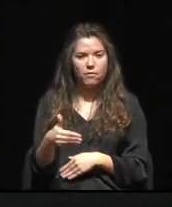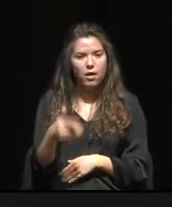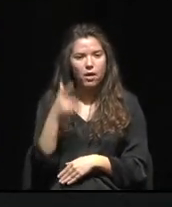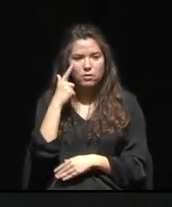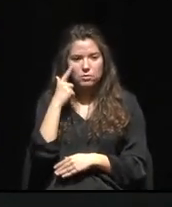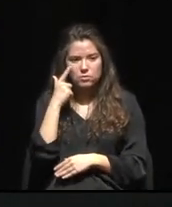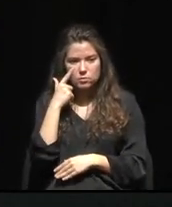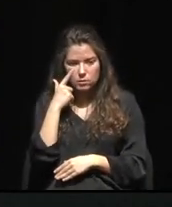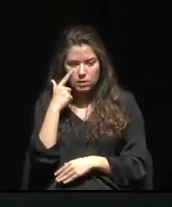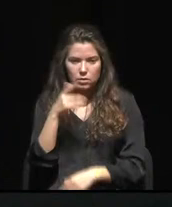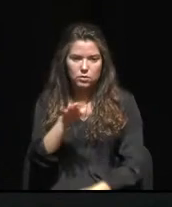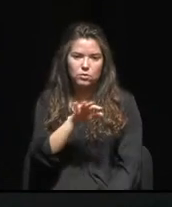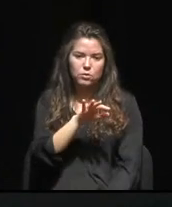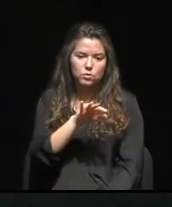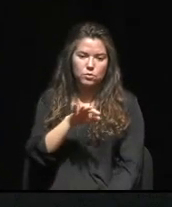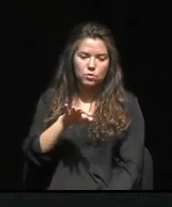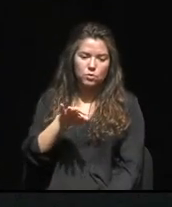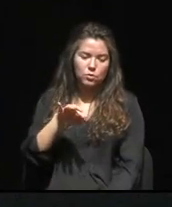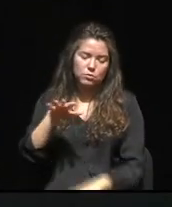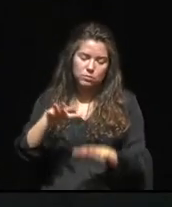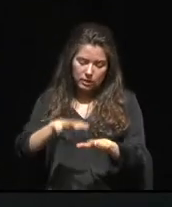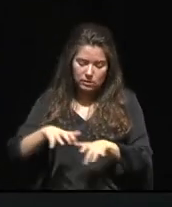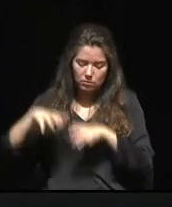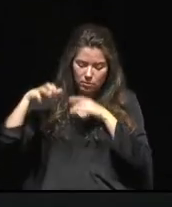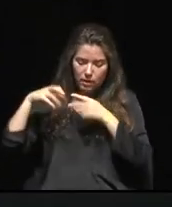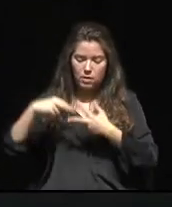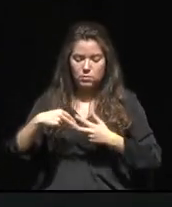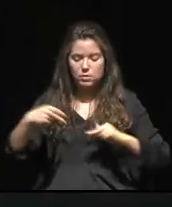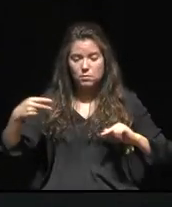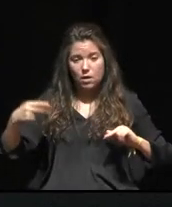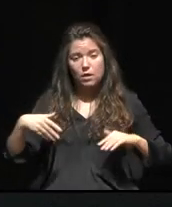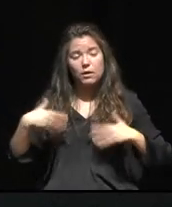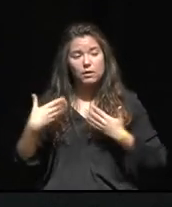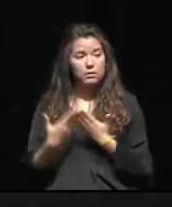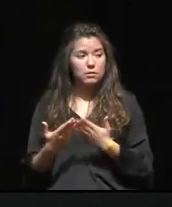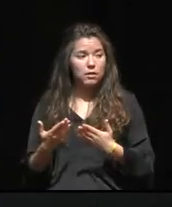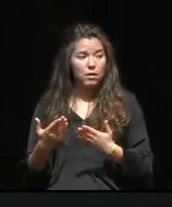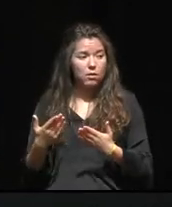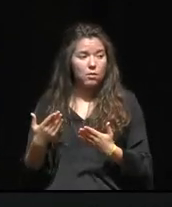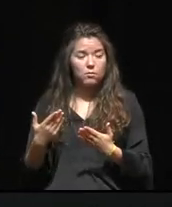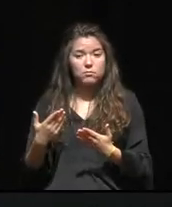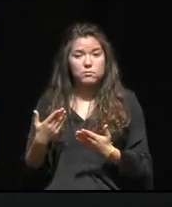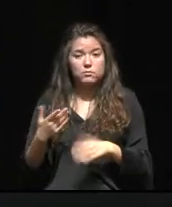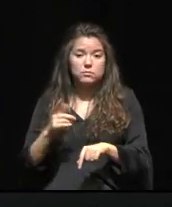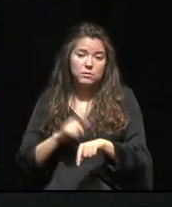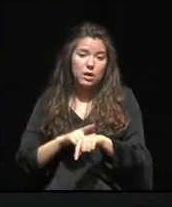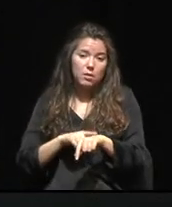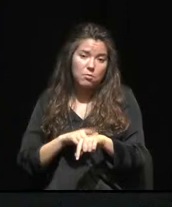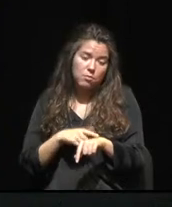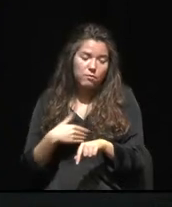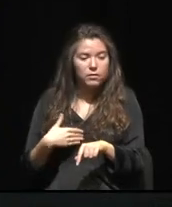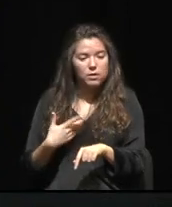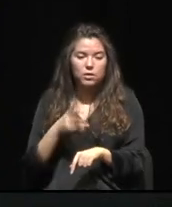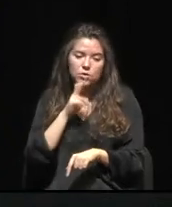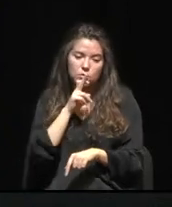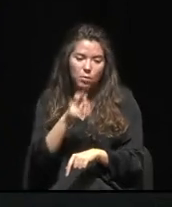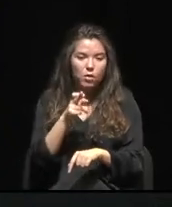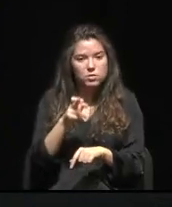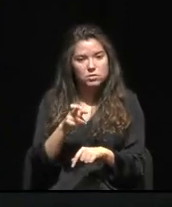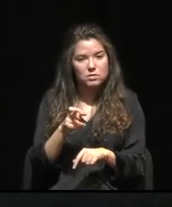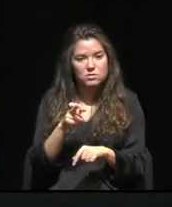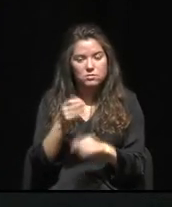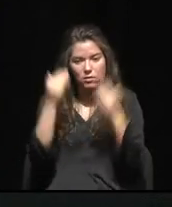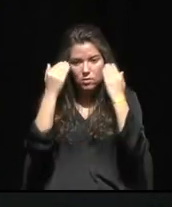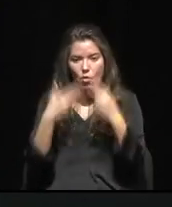conhecimento do presidente daqui da Assembleia Municipal e portanto Nessa altura teremos mais dados para para para para responder a essas